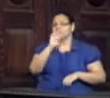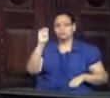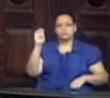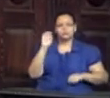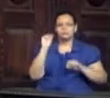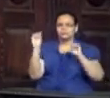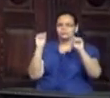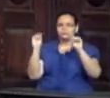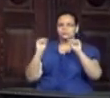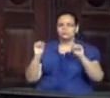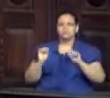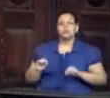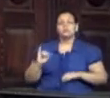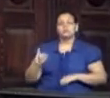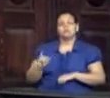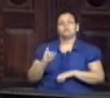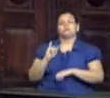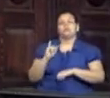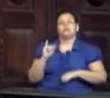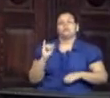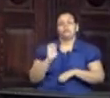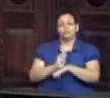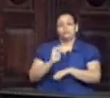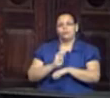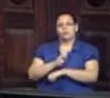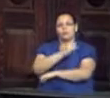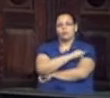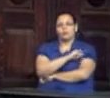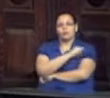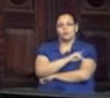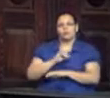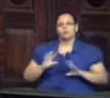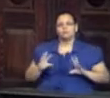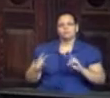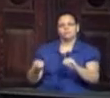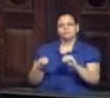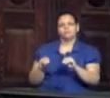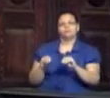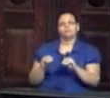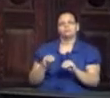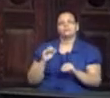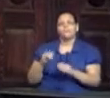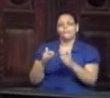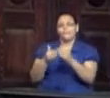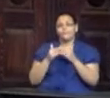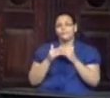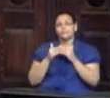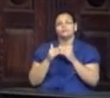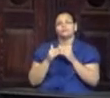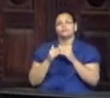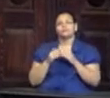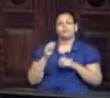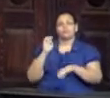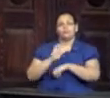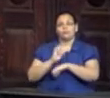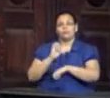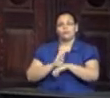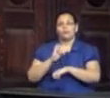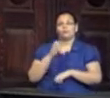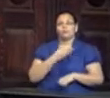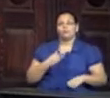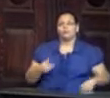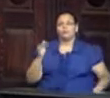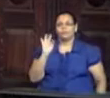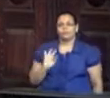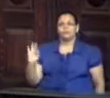maneira, se o Estado do Rio se vê obrigado a uma intervenção branca e que tem que impedir, quando o Estado coloca lá, o governo federal